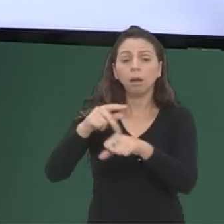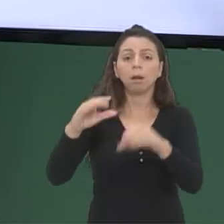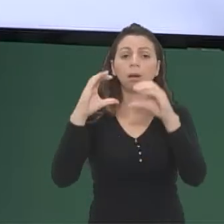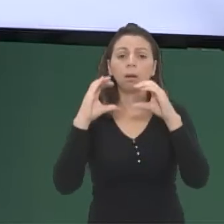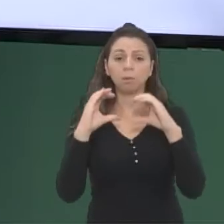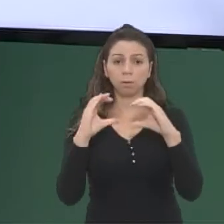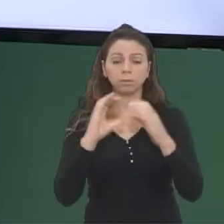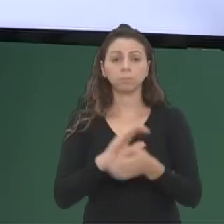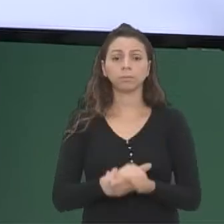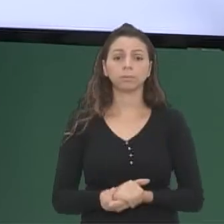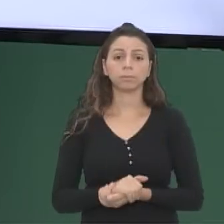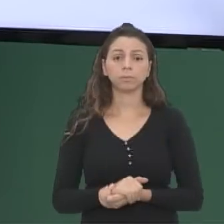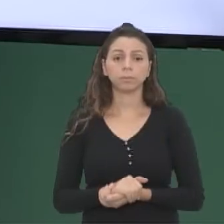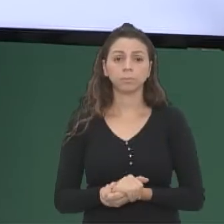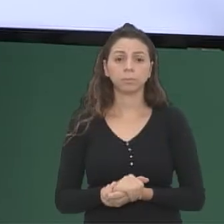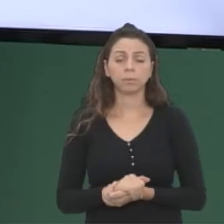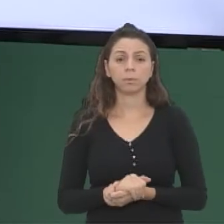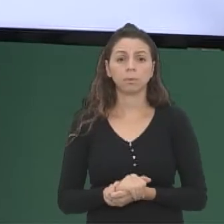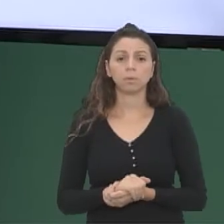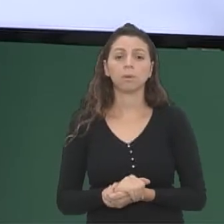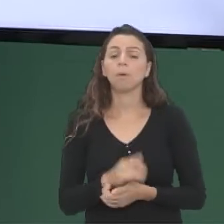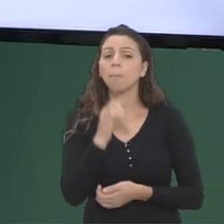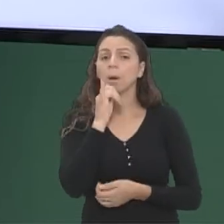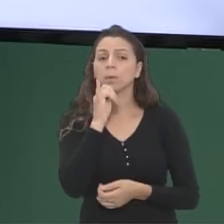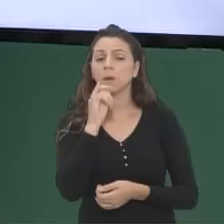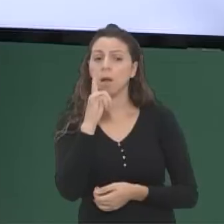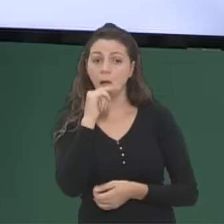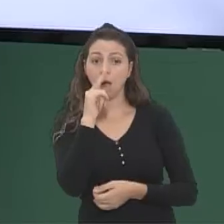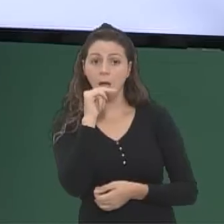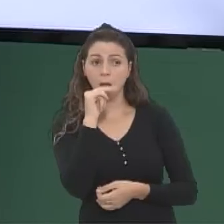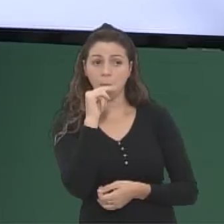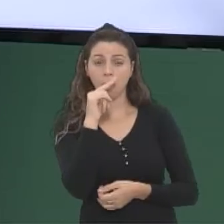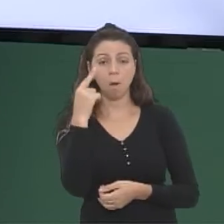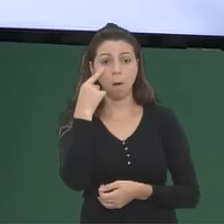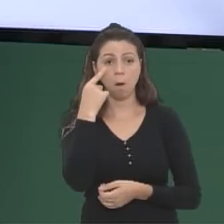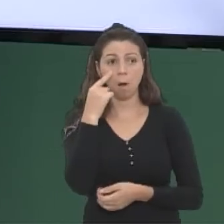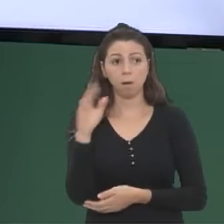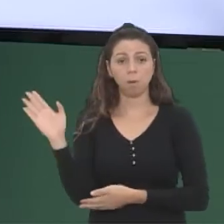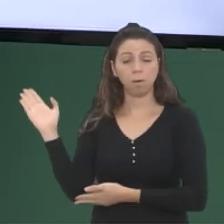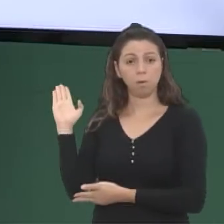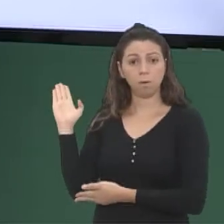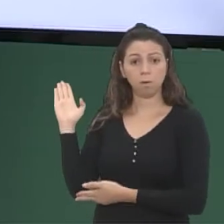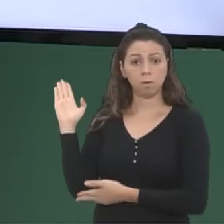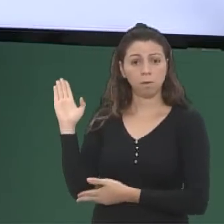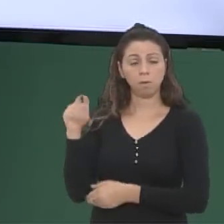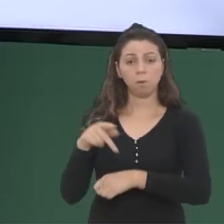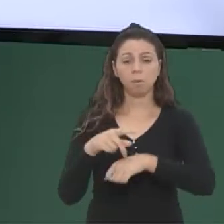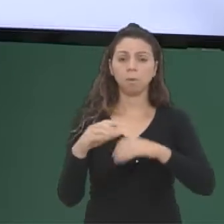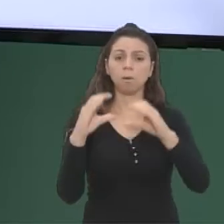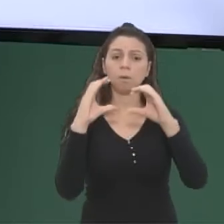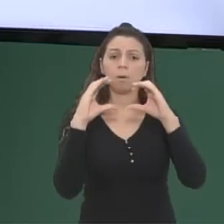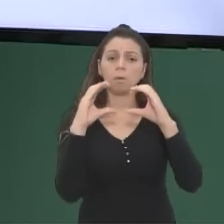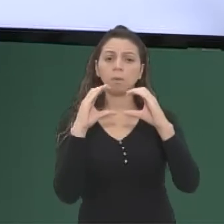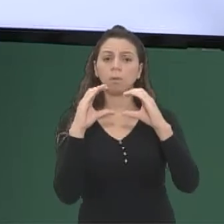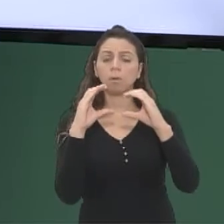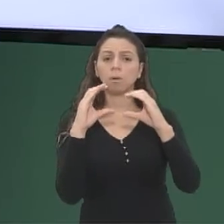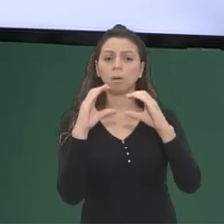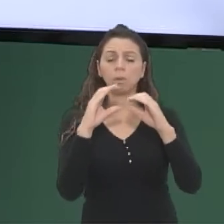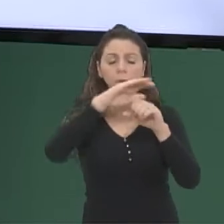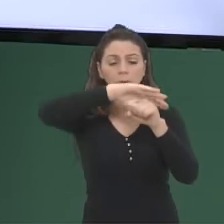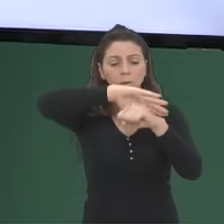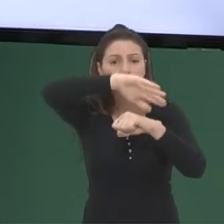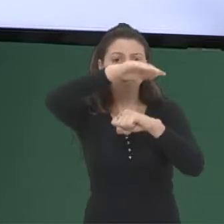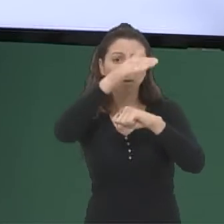naturalmente acontece na natureza com a presença da água. Então, eu trouxe aqui para vocês uma rocha que ela está tendo um